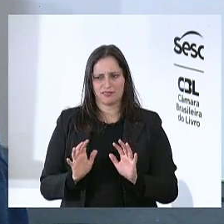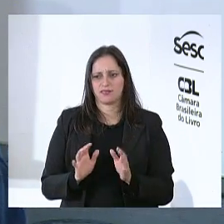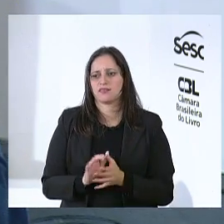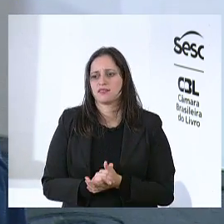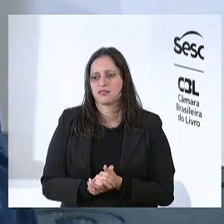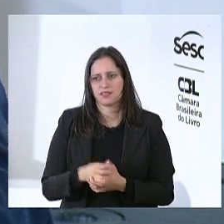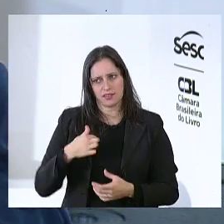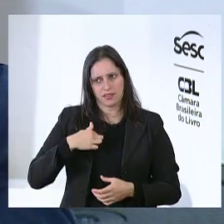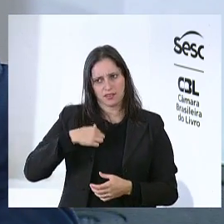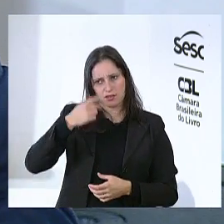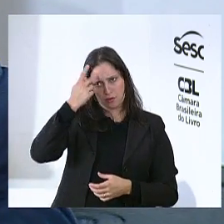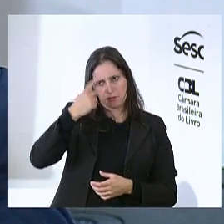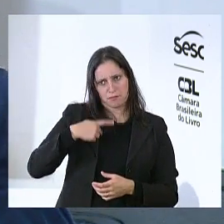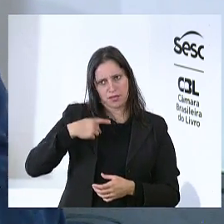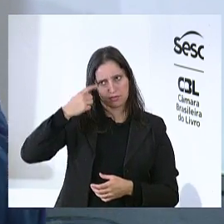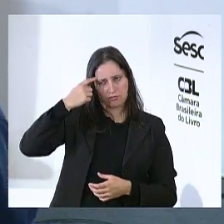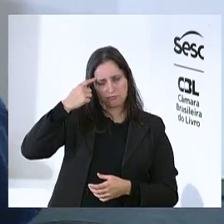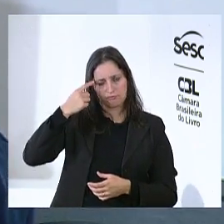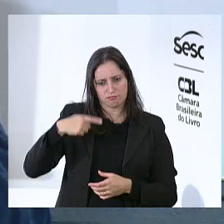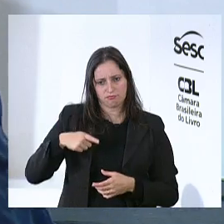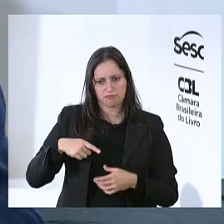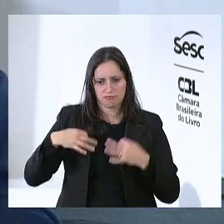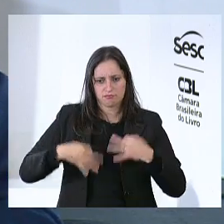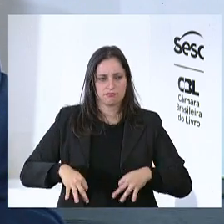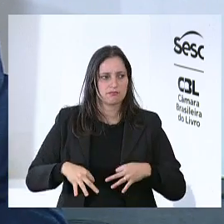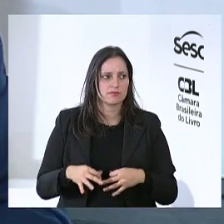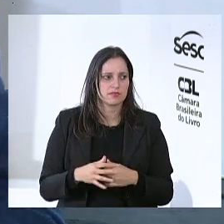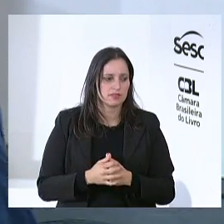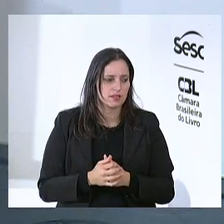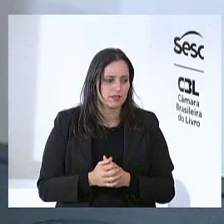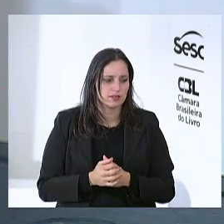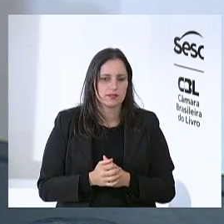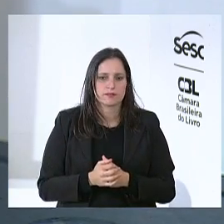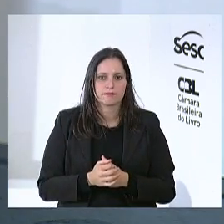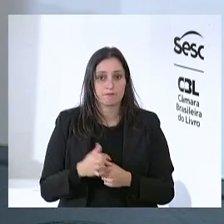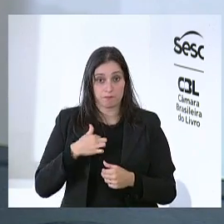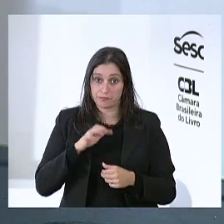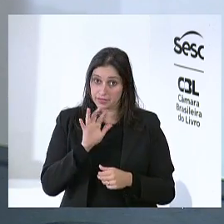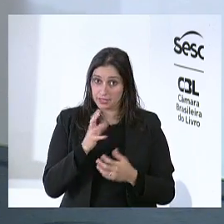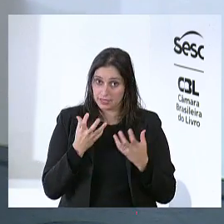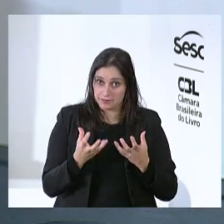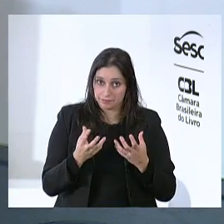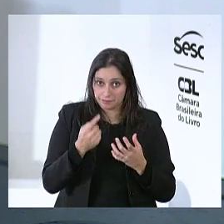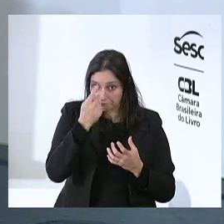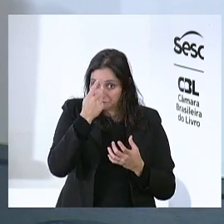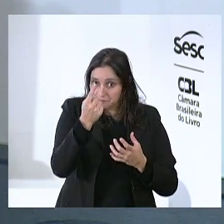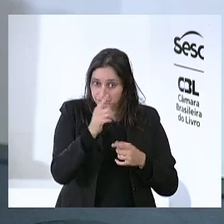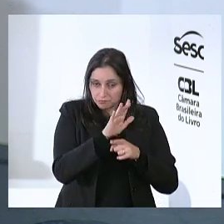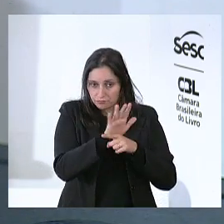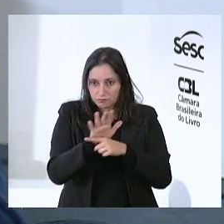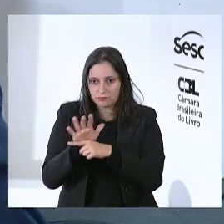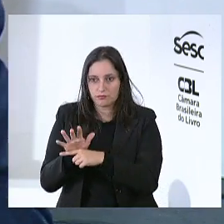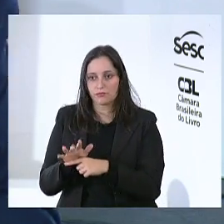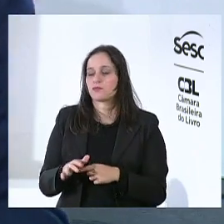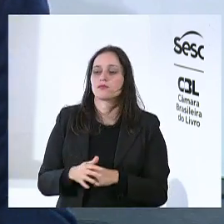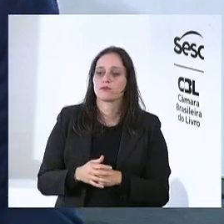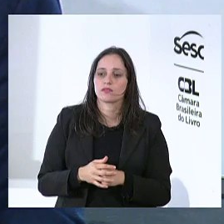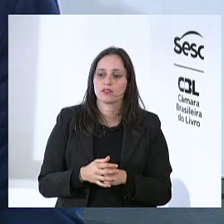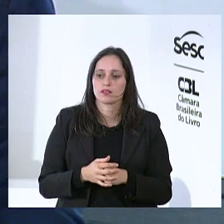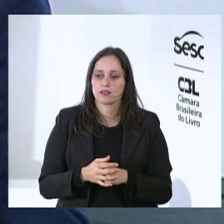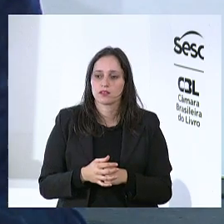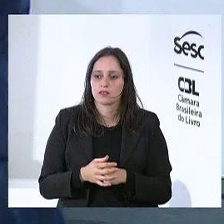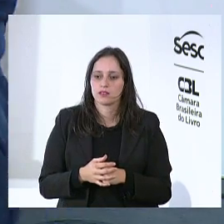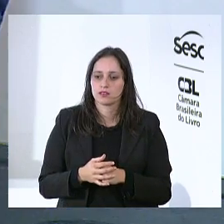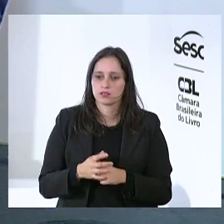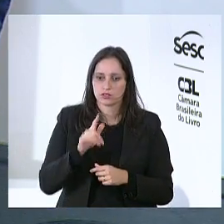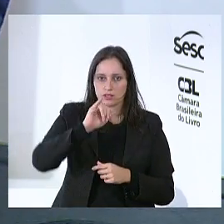meu ver, esse é o eixo. Né? Não é se o homem é bom ou é mau. Eu só queria lembrar, né? Quer dizer, o comício do 13 é do